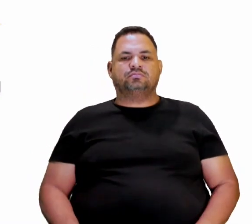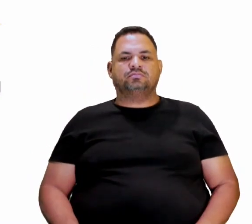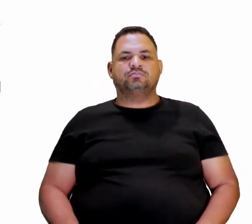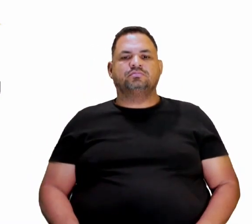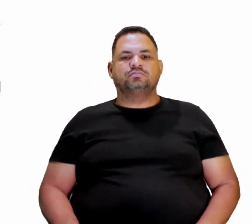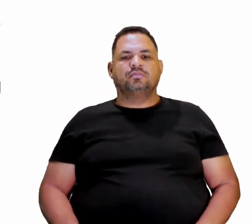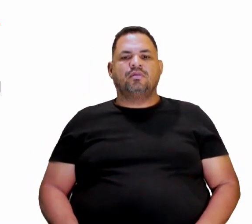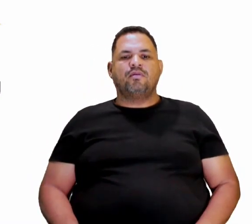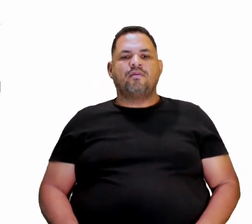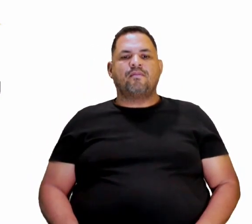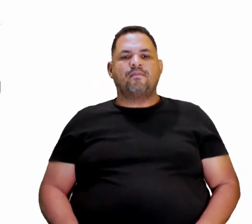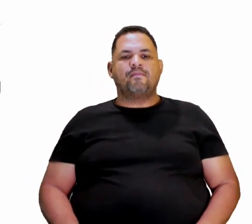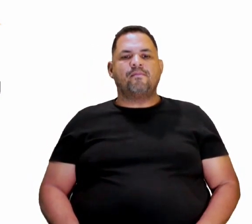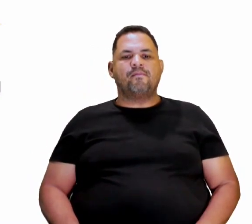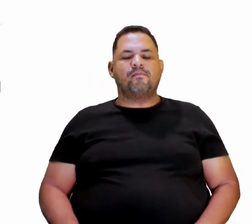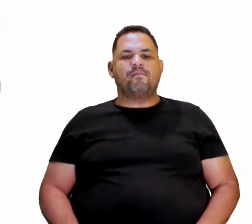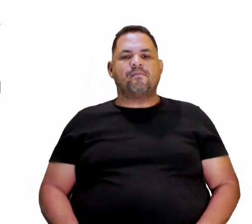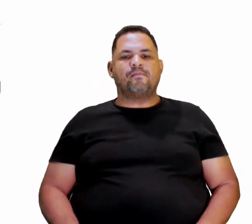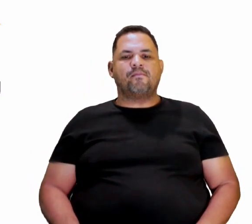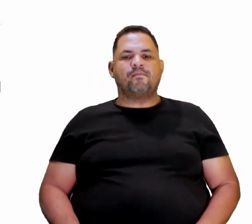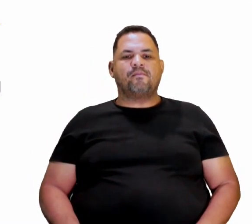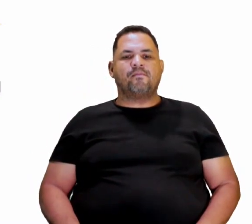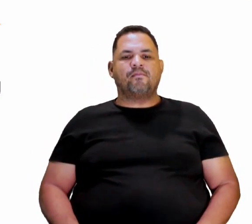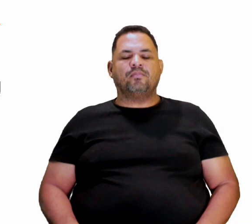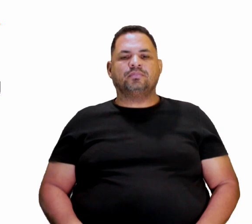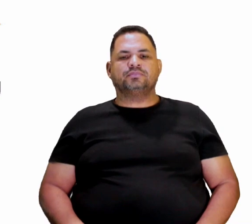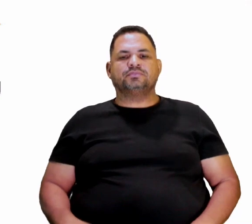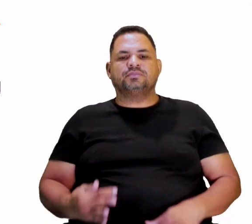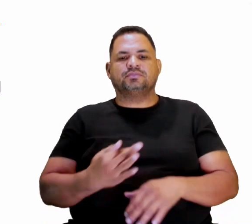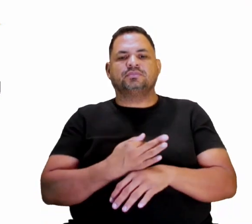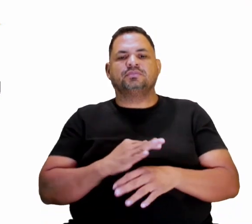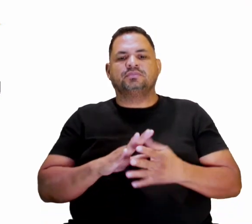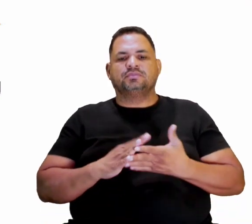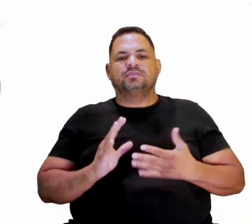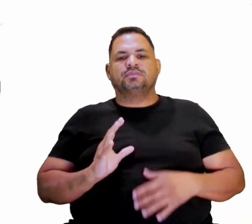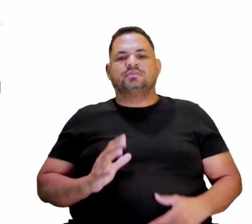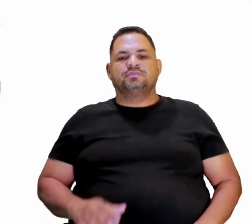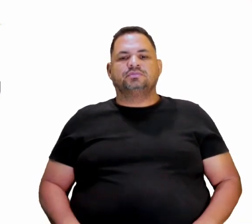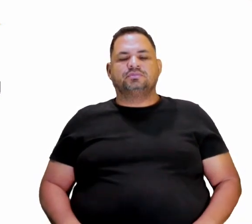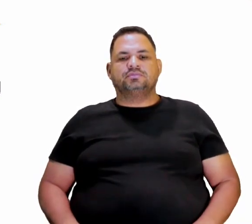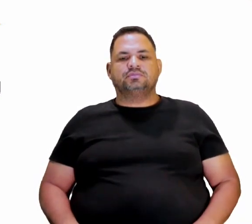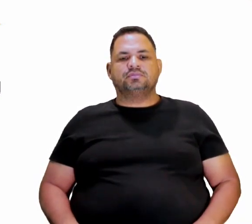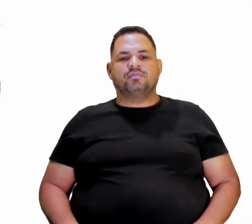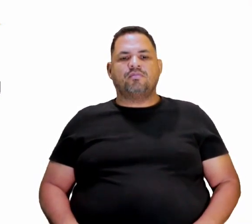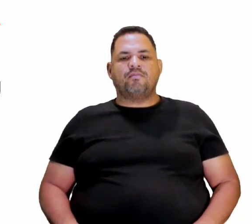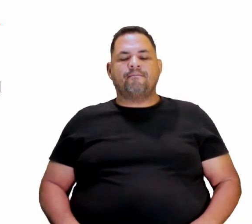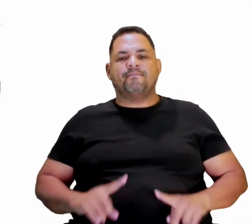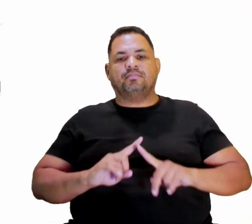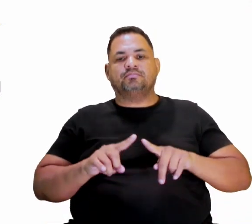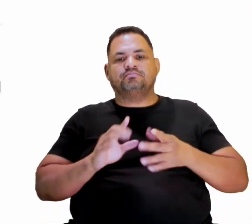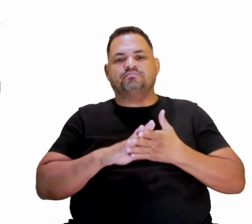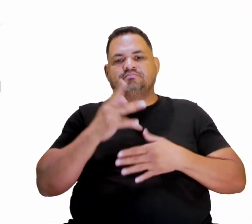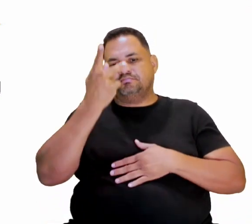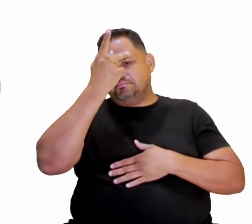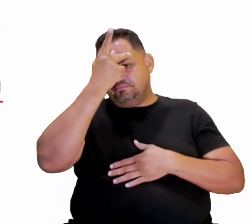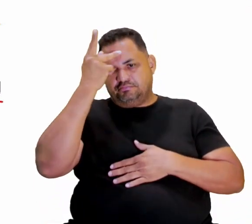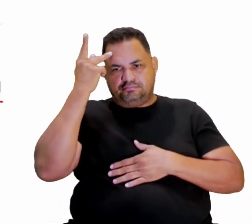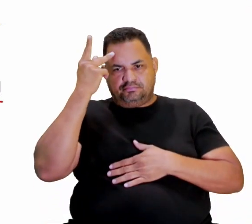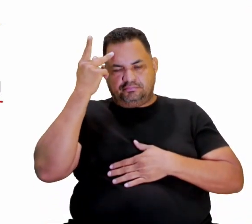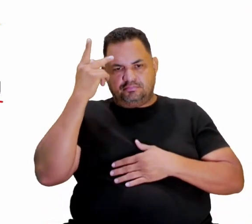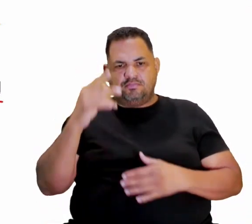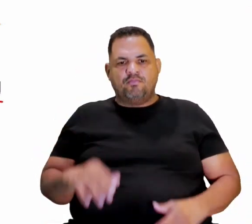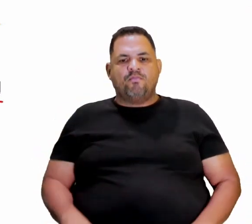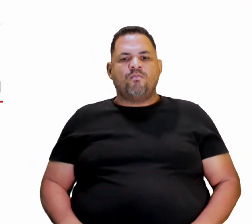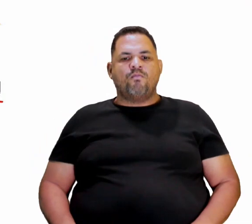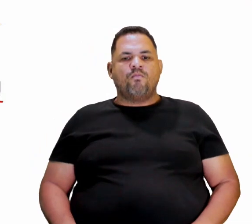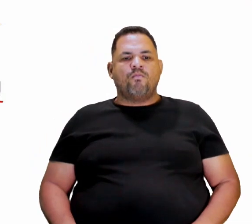o exterior, durante as férias de verão ou inverno. Mas para algumas pessoas, but for some people, traveling